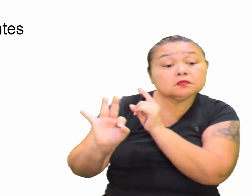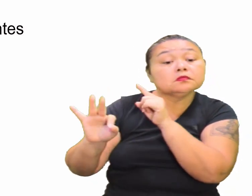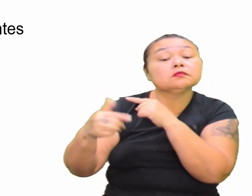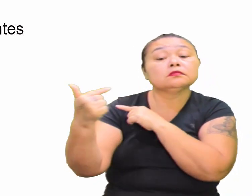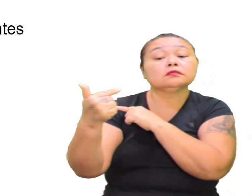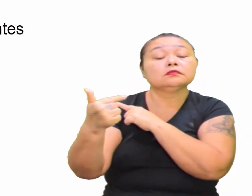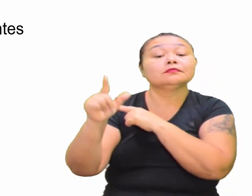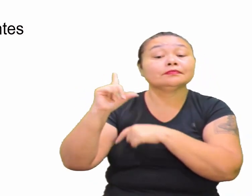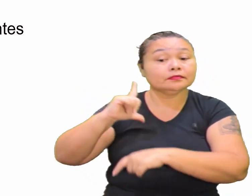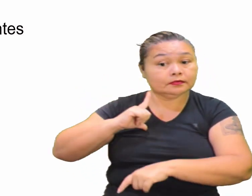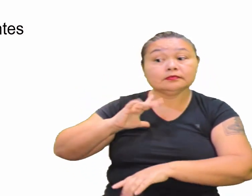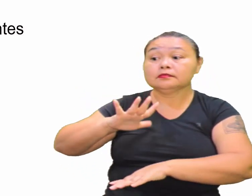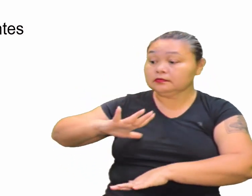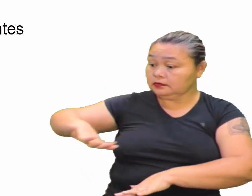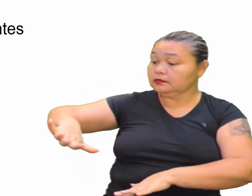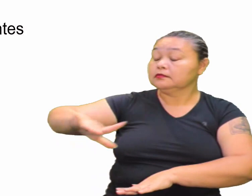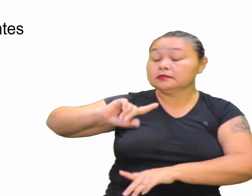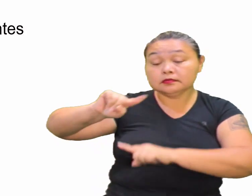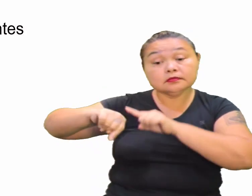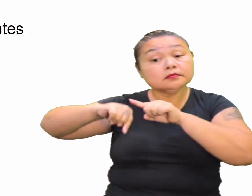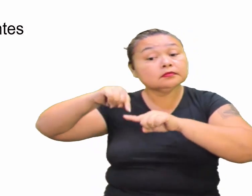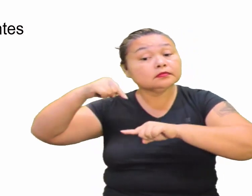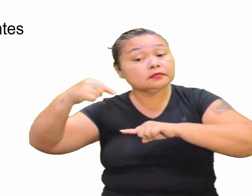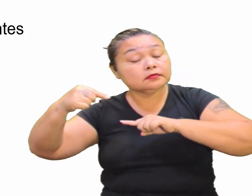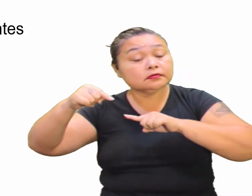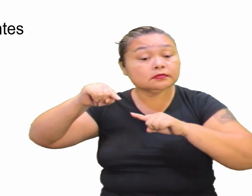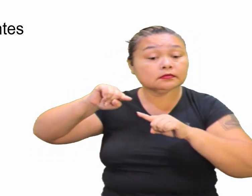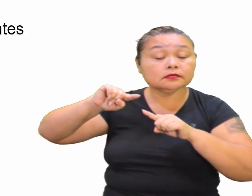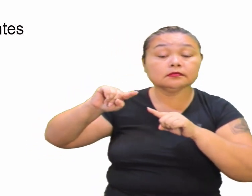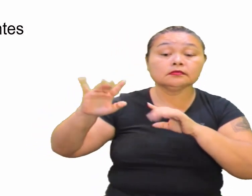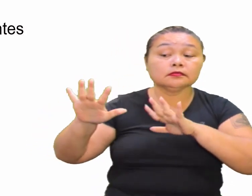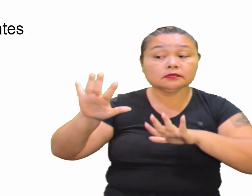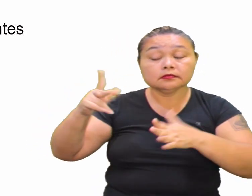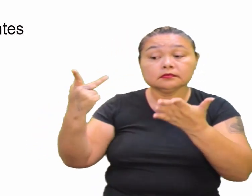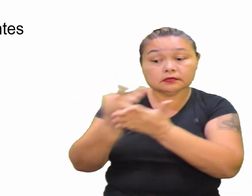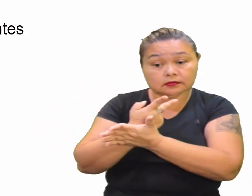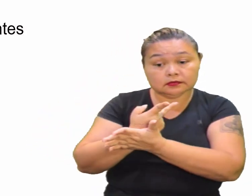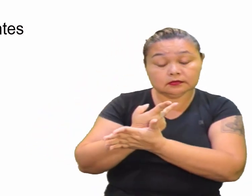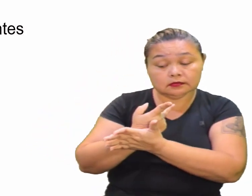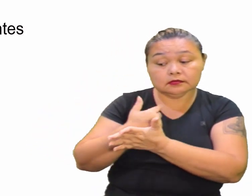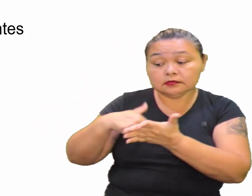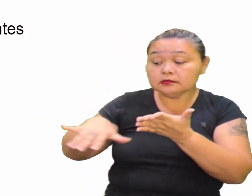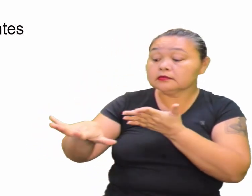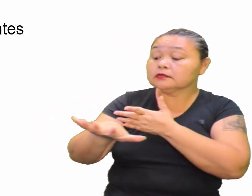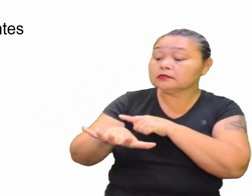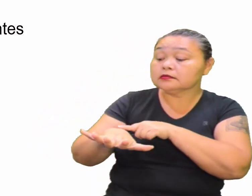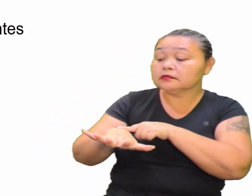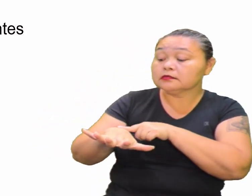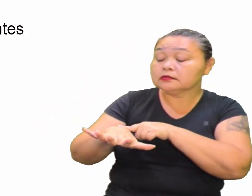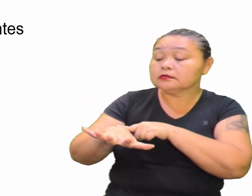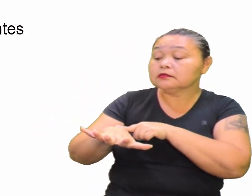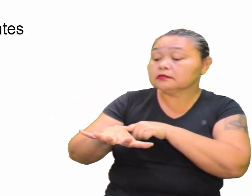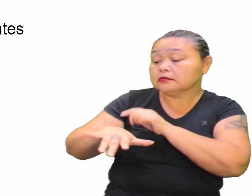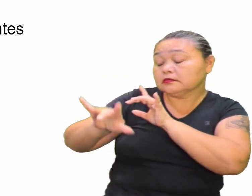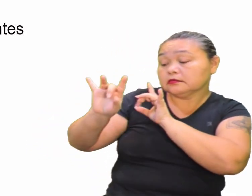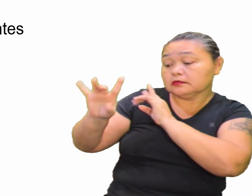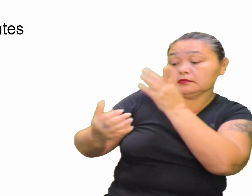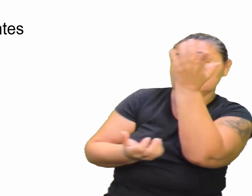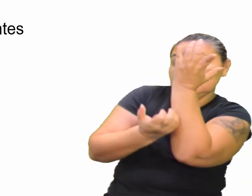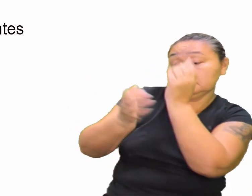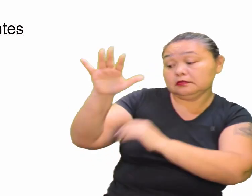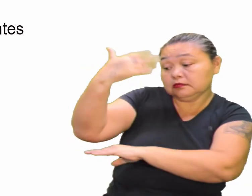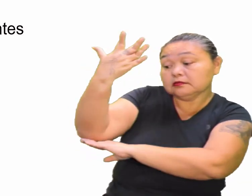Já a secundária é algo que já iniciou, mas por alguma interferência que aconteceu naquele ambiente, né, como uma queimada,